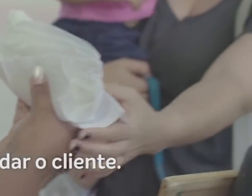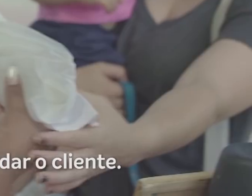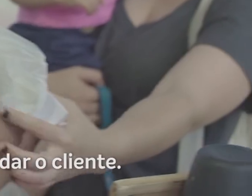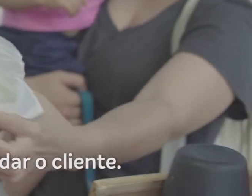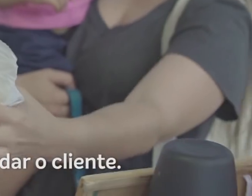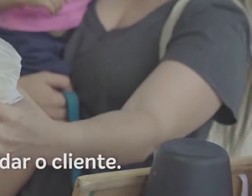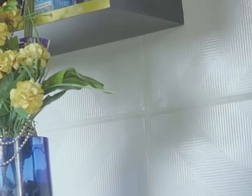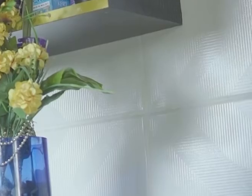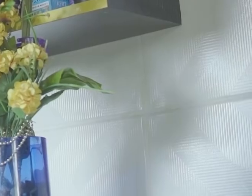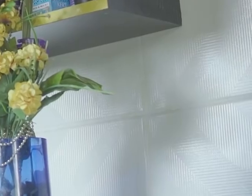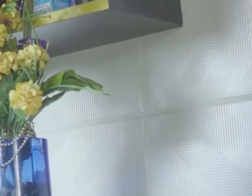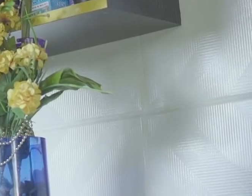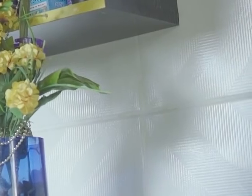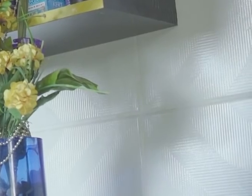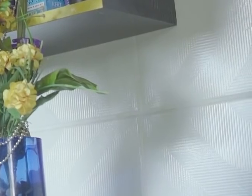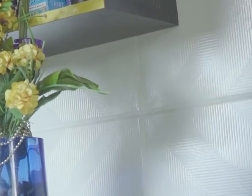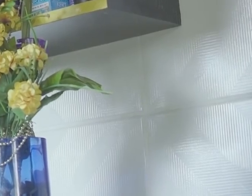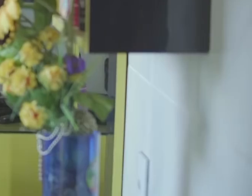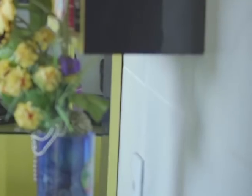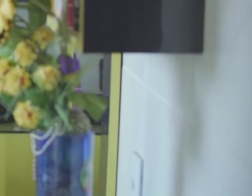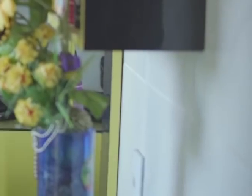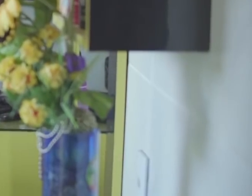abordar o cliente.